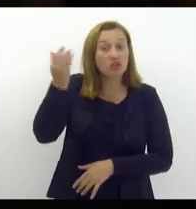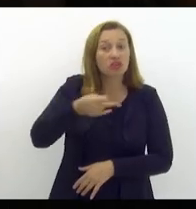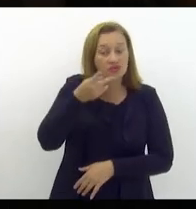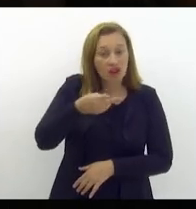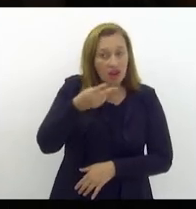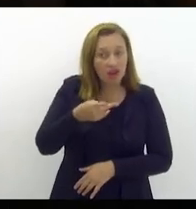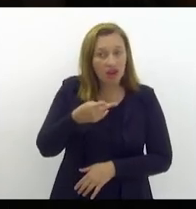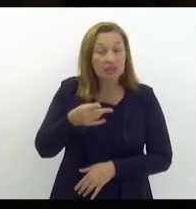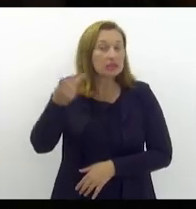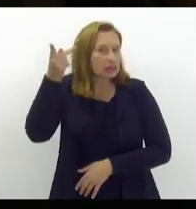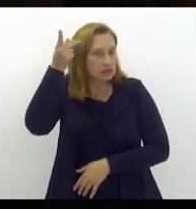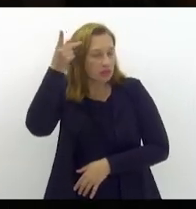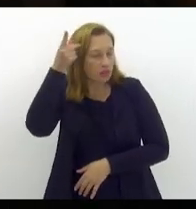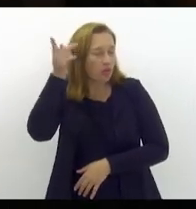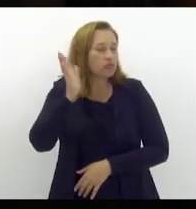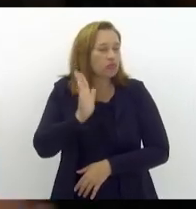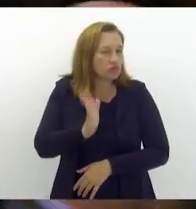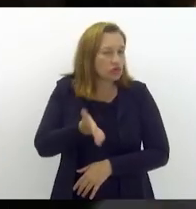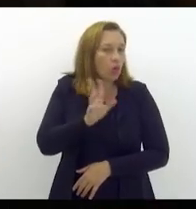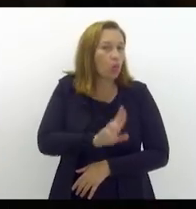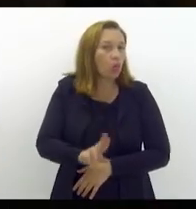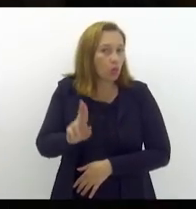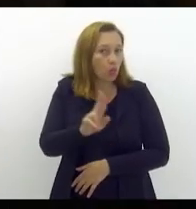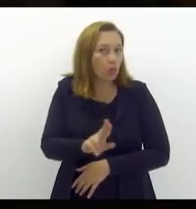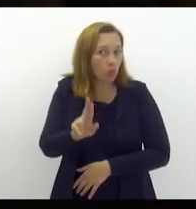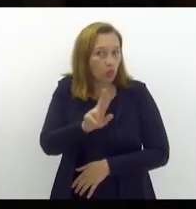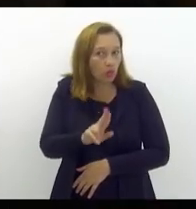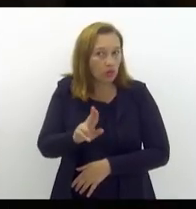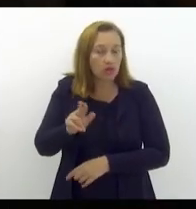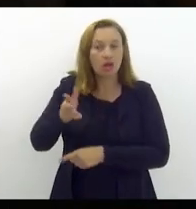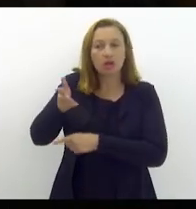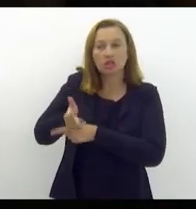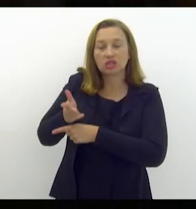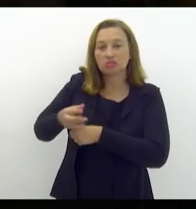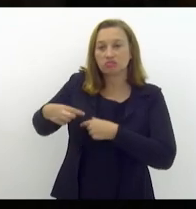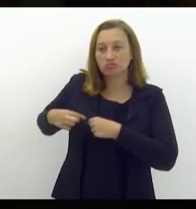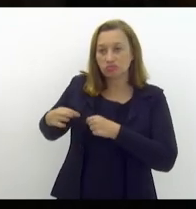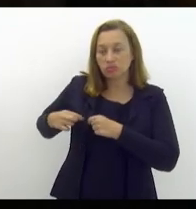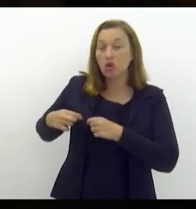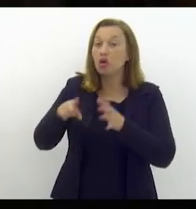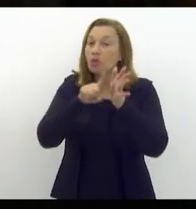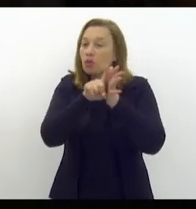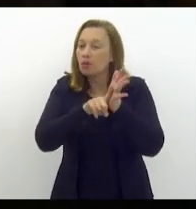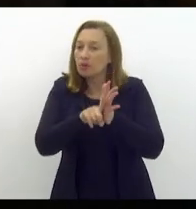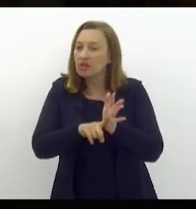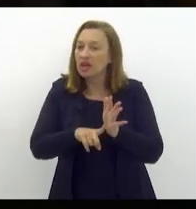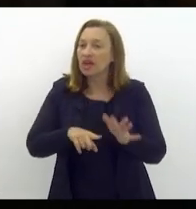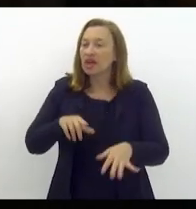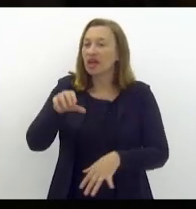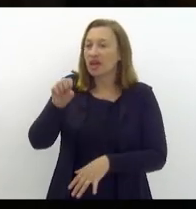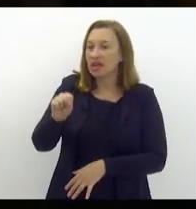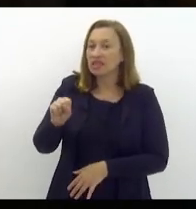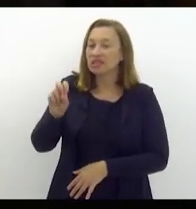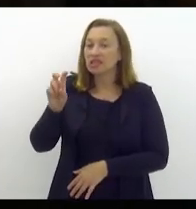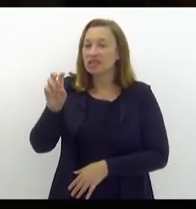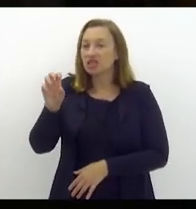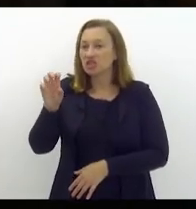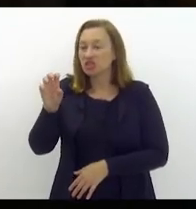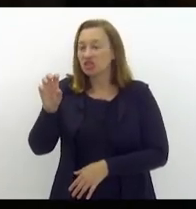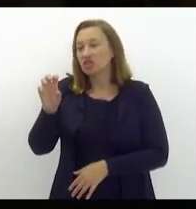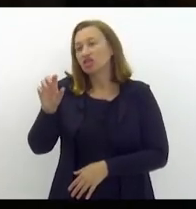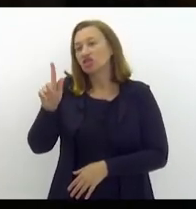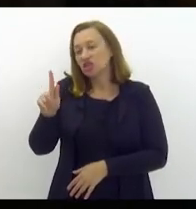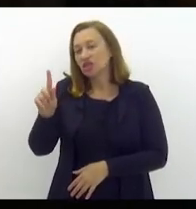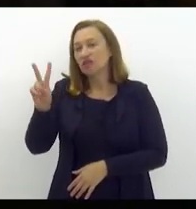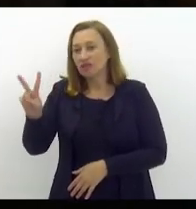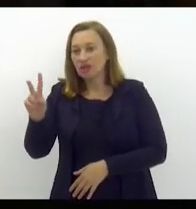que São Paulo já utiliza as câmeras corporais e uma pesquisa da FGV de São Paulo